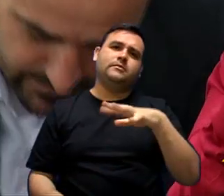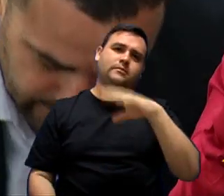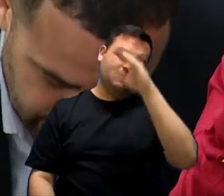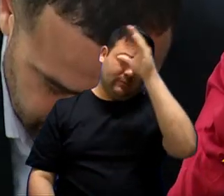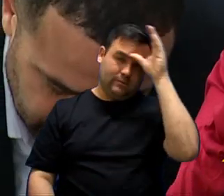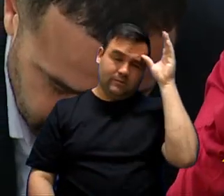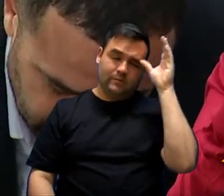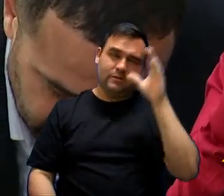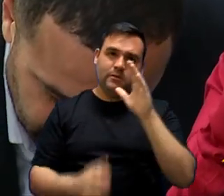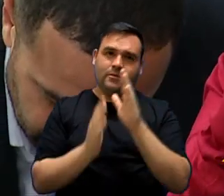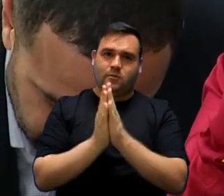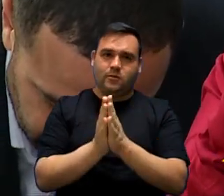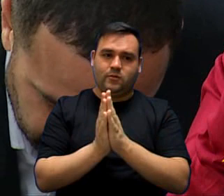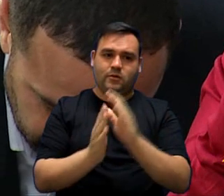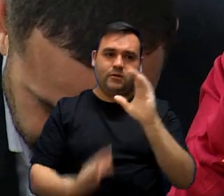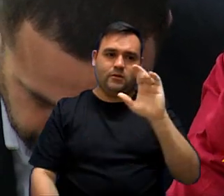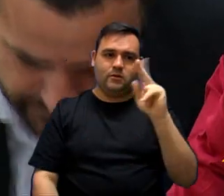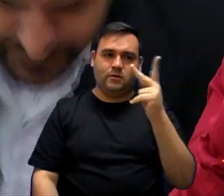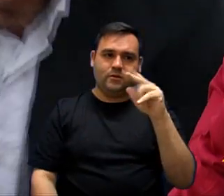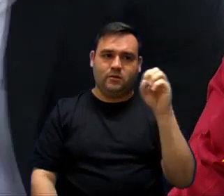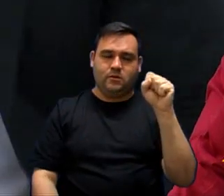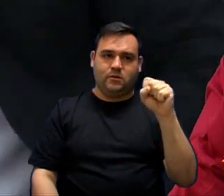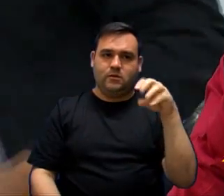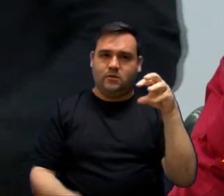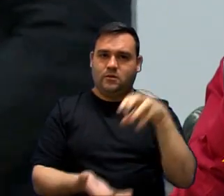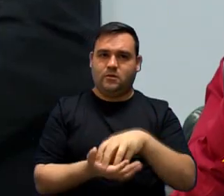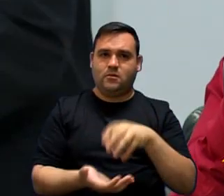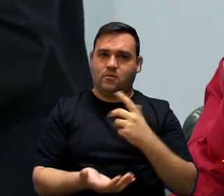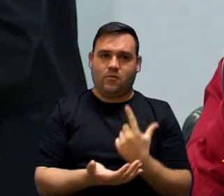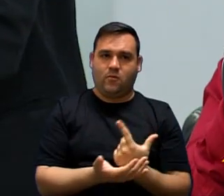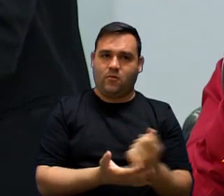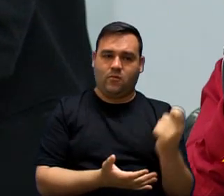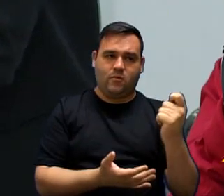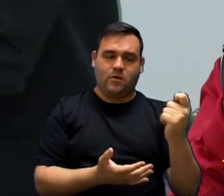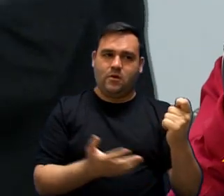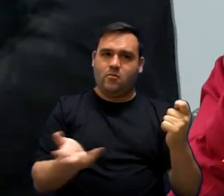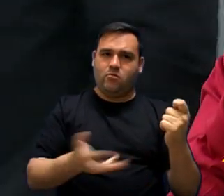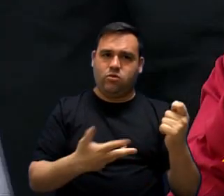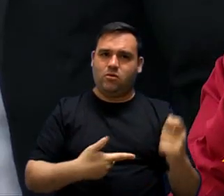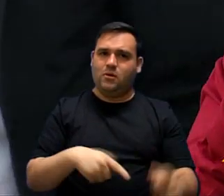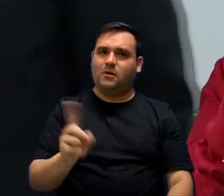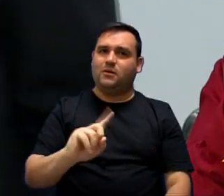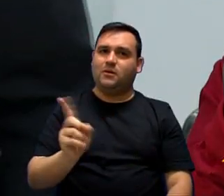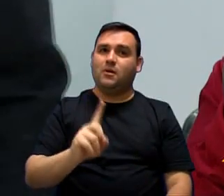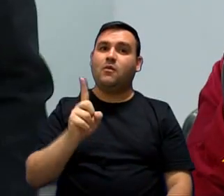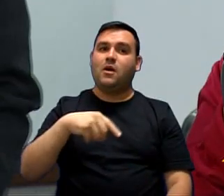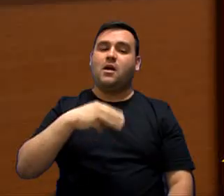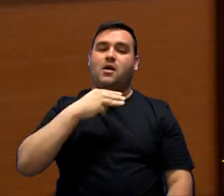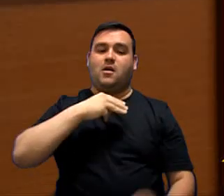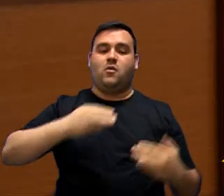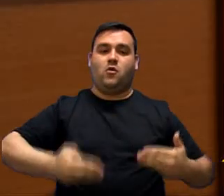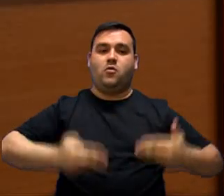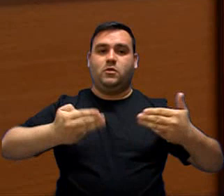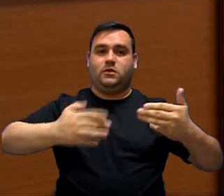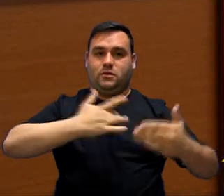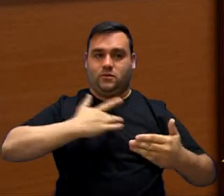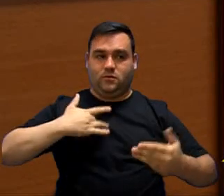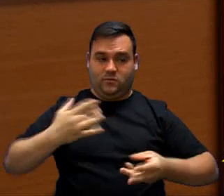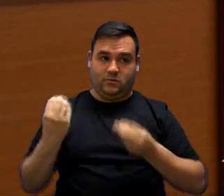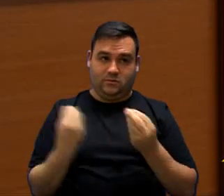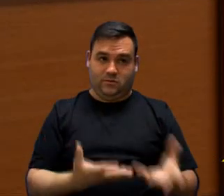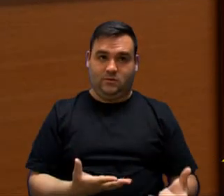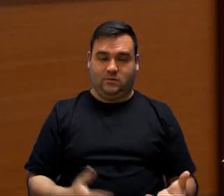todos os pacientes. O Conjunto Hospitalar não está adquirindo o acelerador linear. Veio do Ministério da Saúde. Sim,